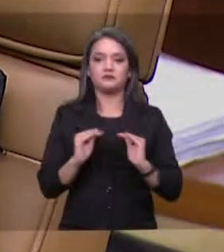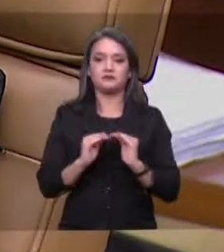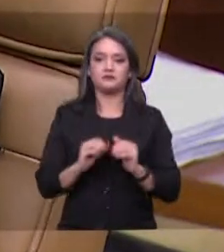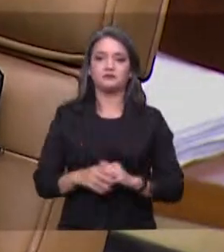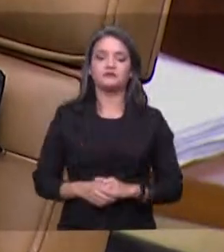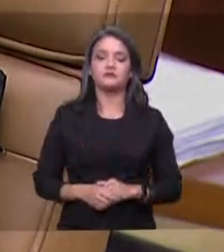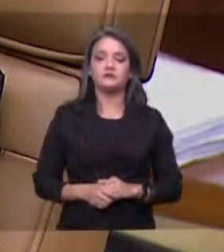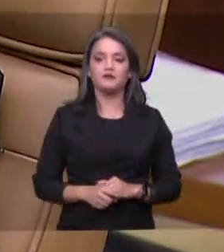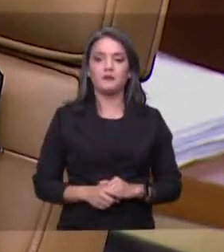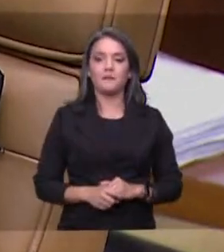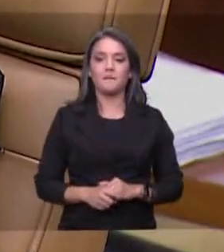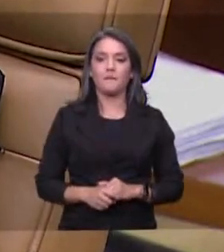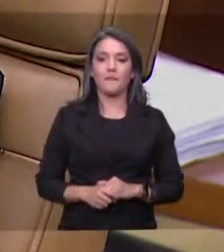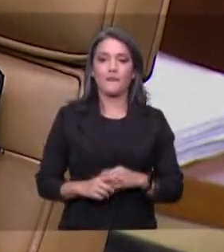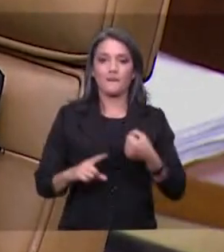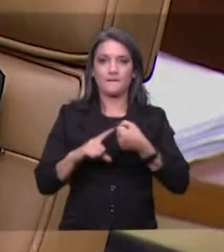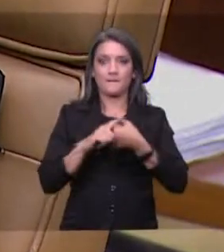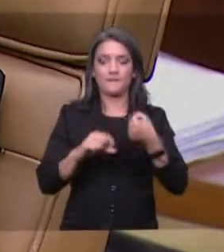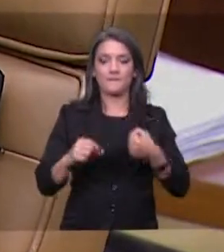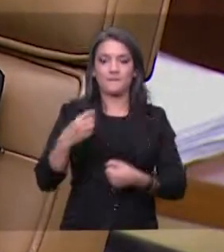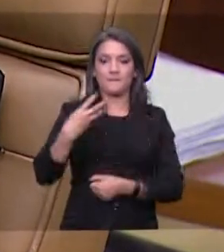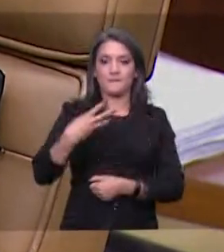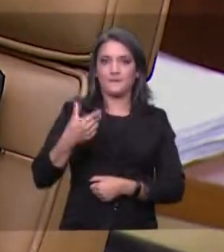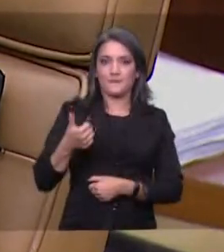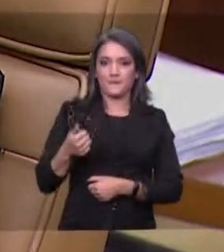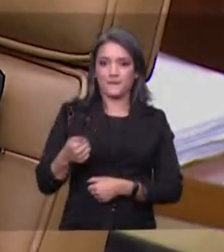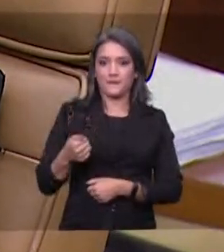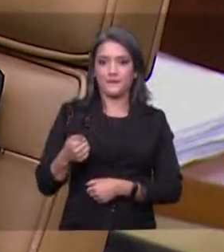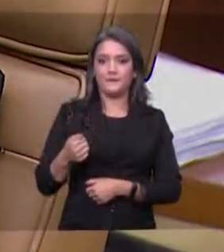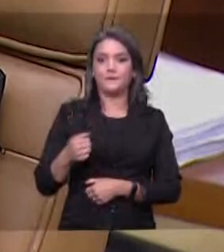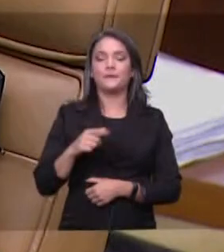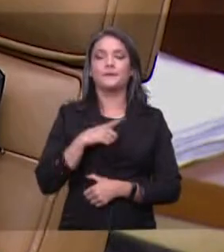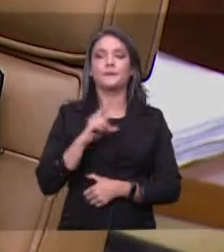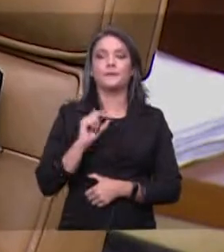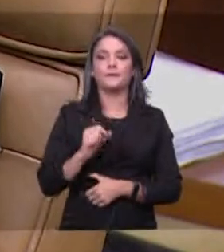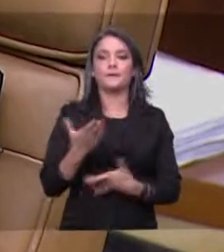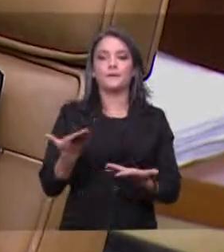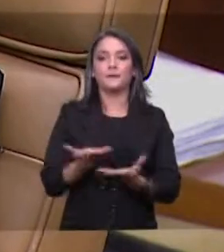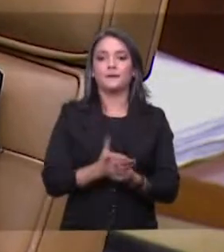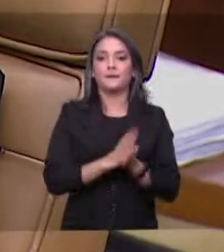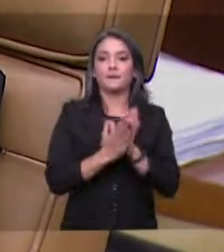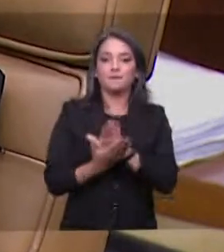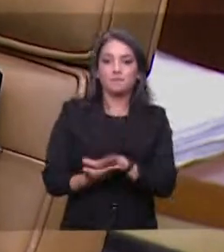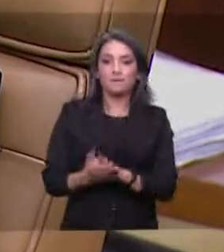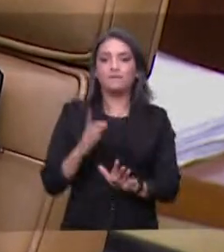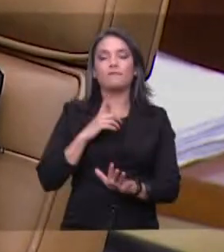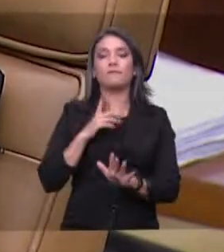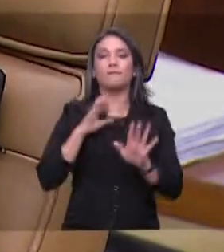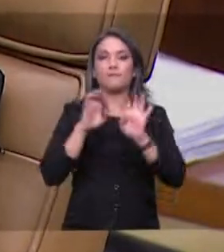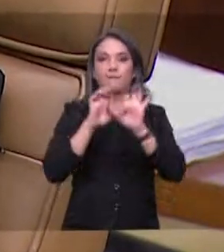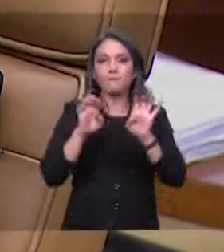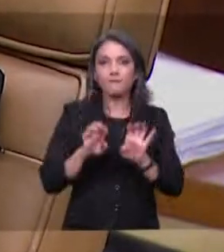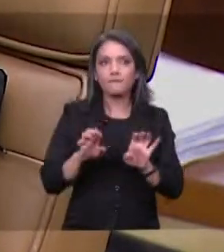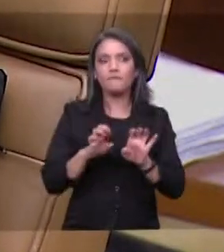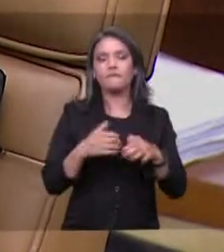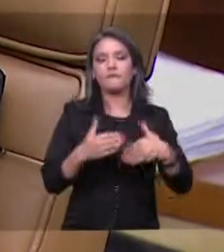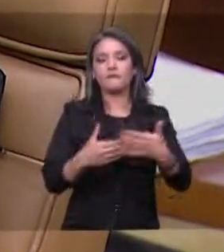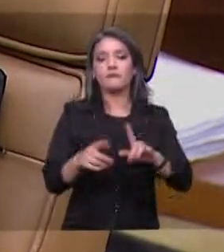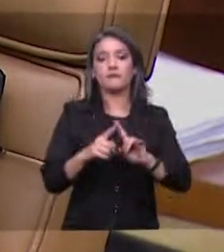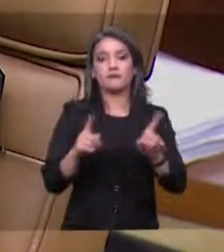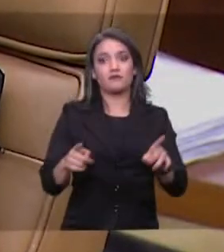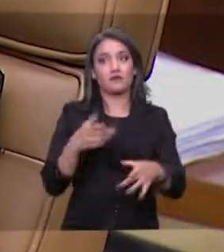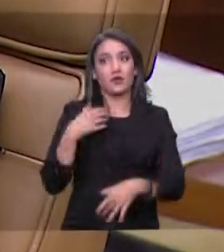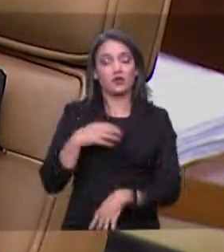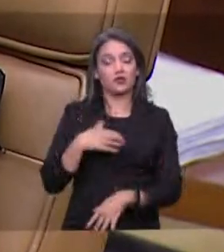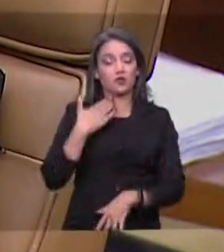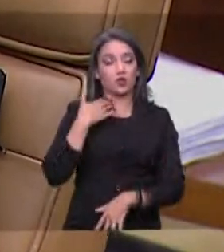3A, o artigo estabelece que o processo terá estrutura acusatória vedada a iniciativa do juiz na